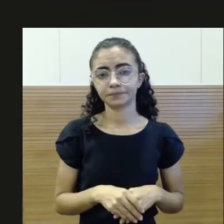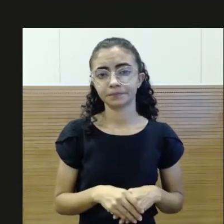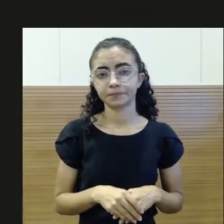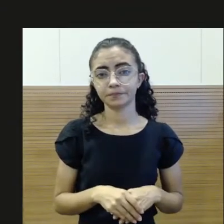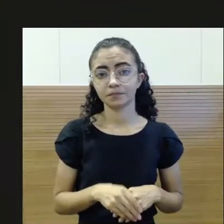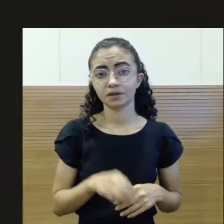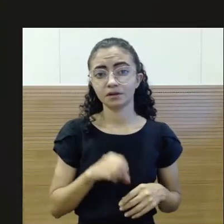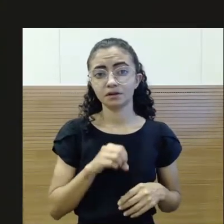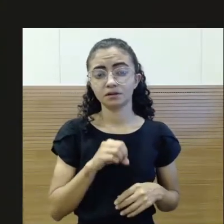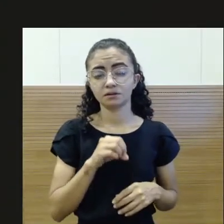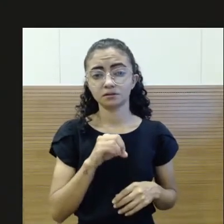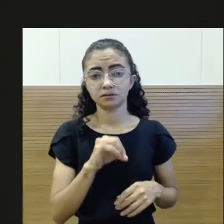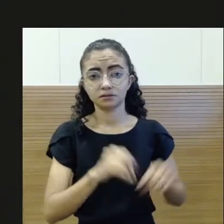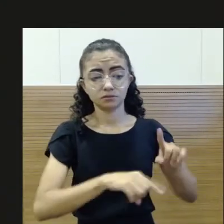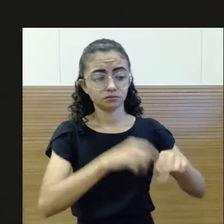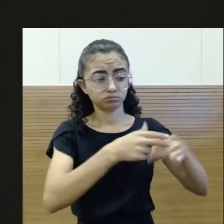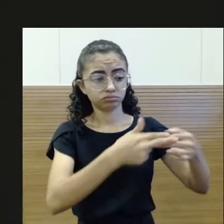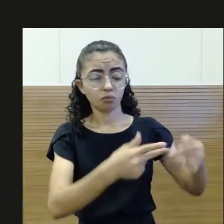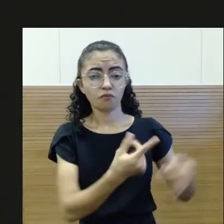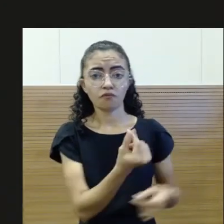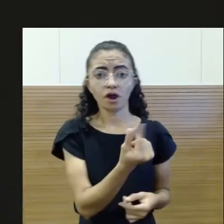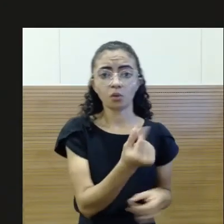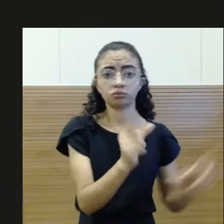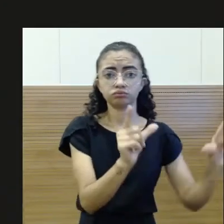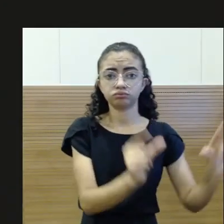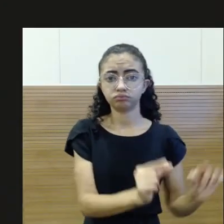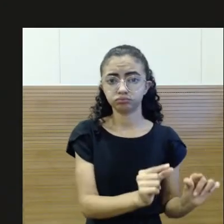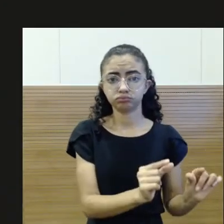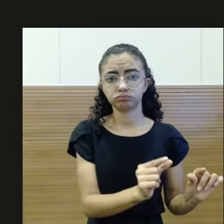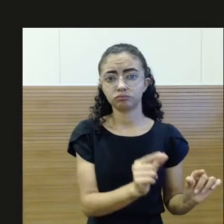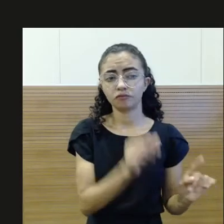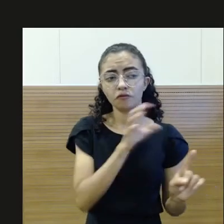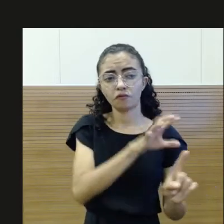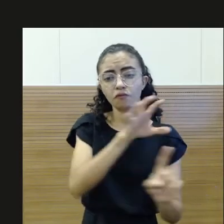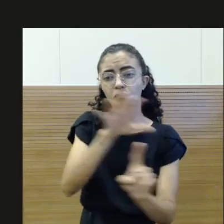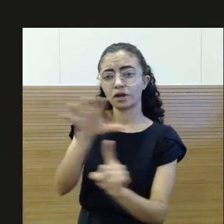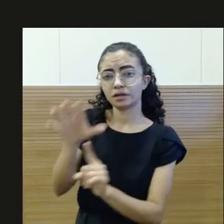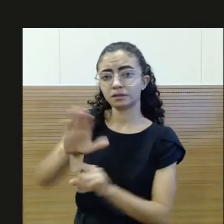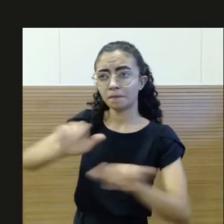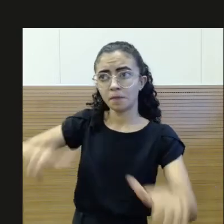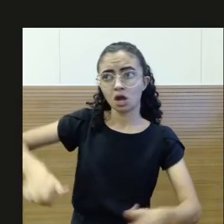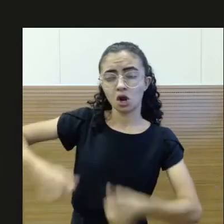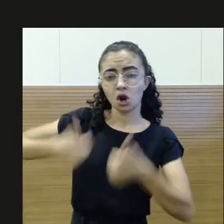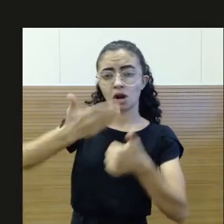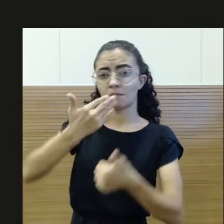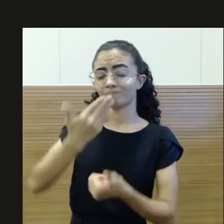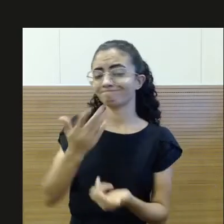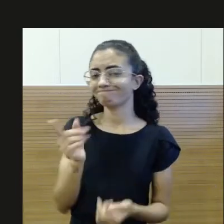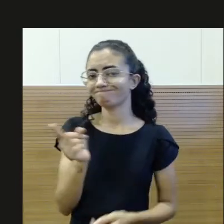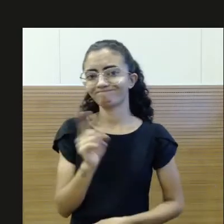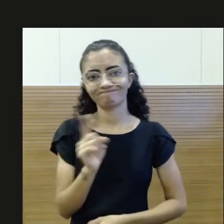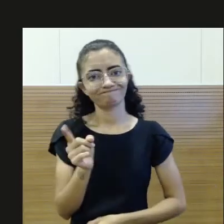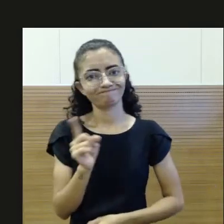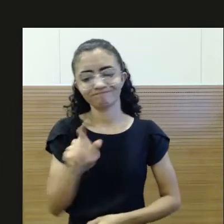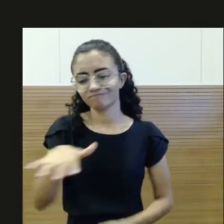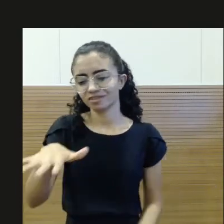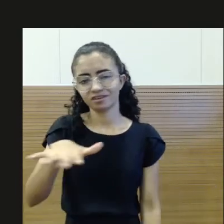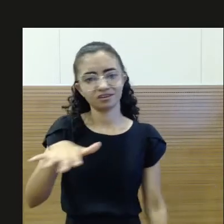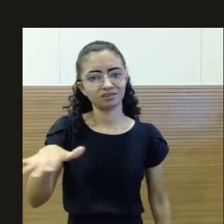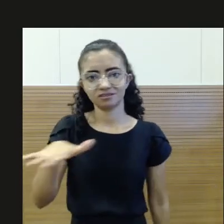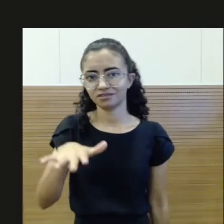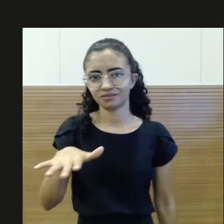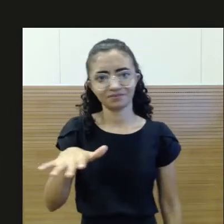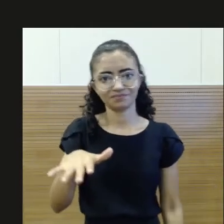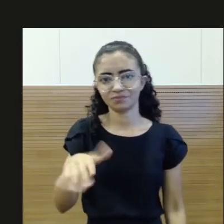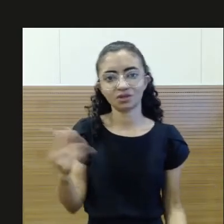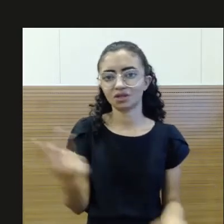ou se a gente reformula os produtos, a gente vai ter um efeito substancial na alimentação. Na nossa região, isso não é